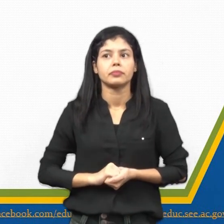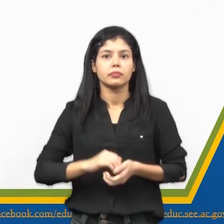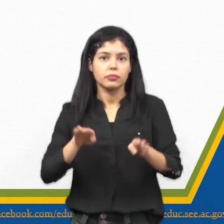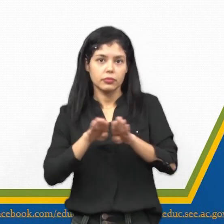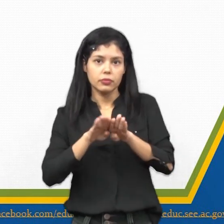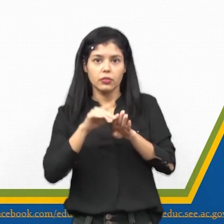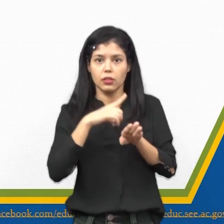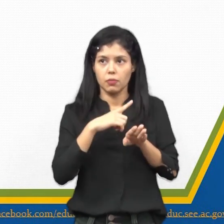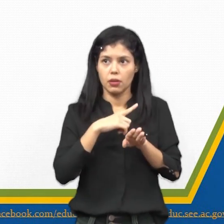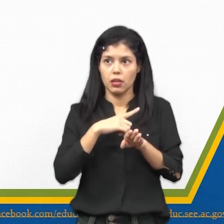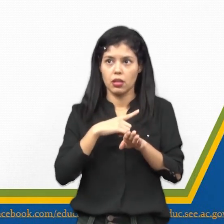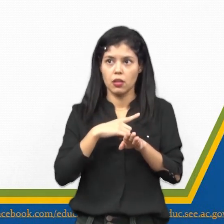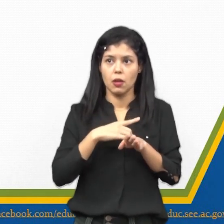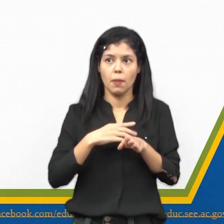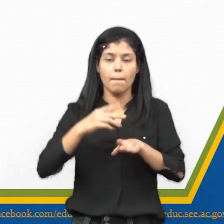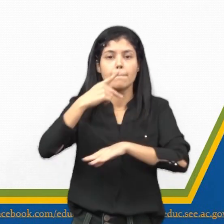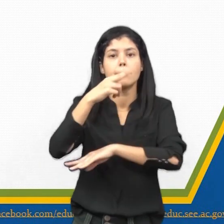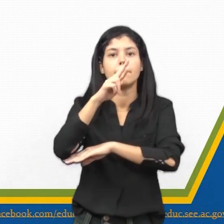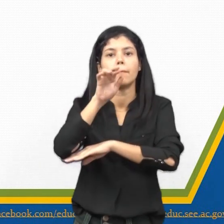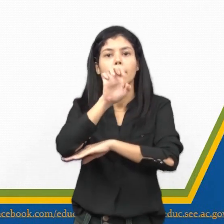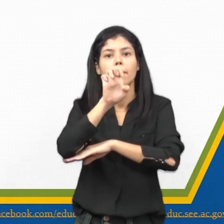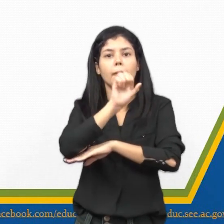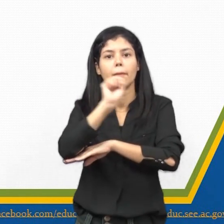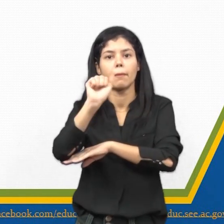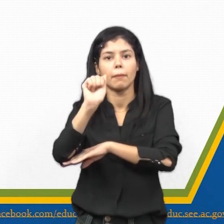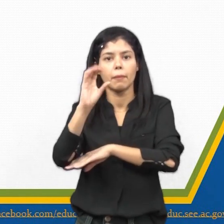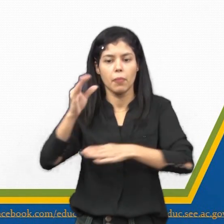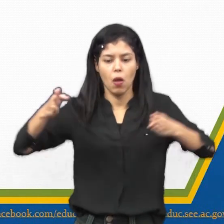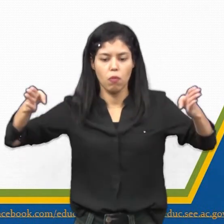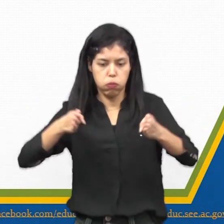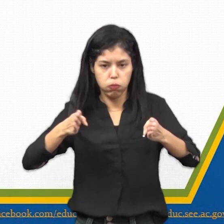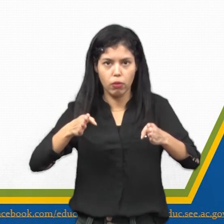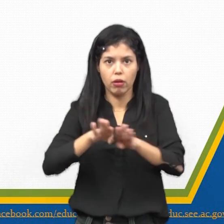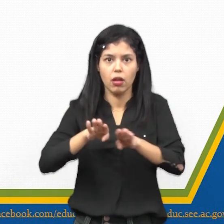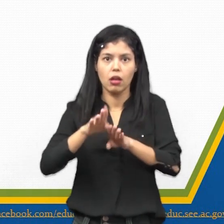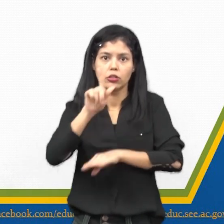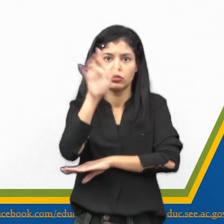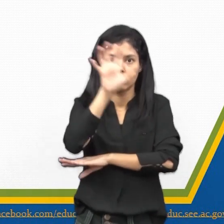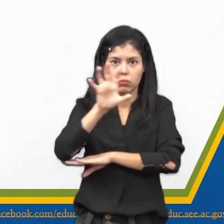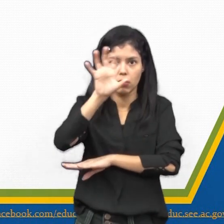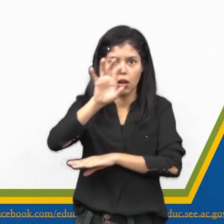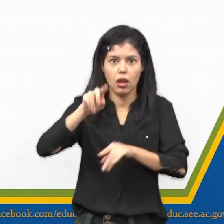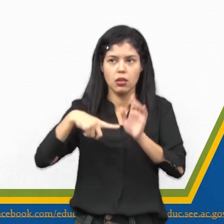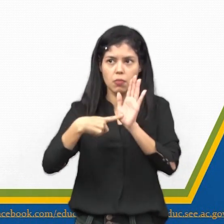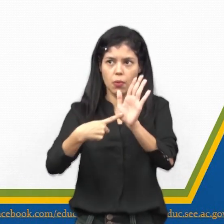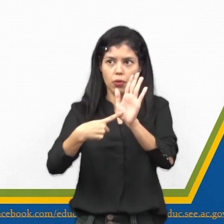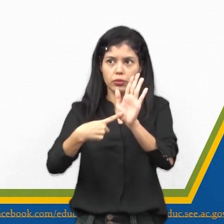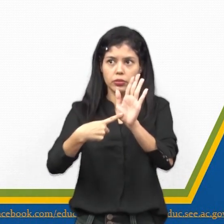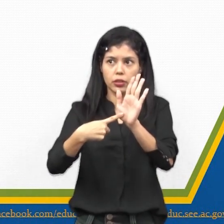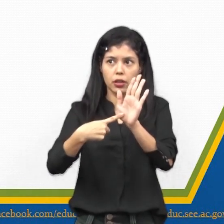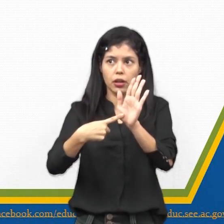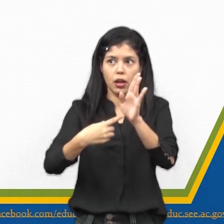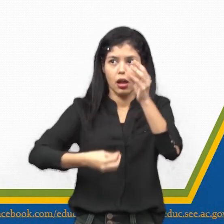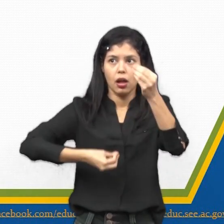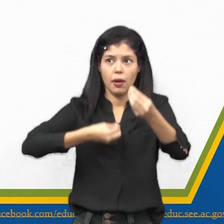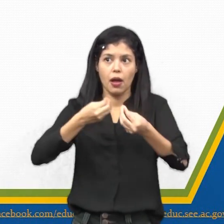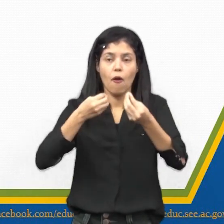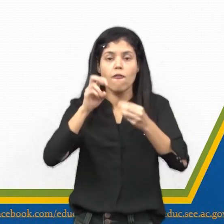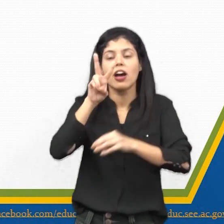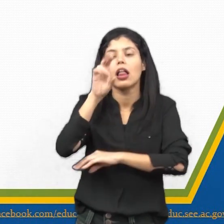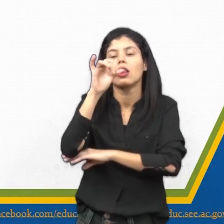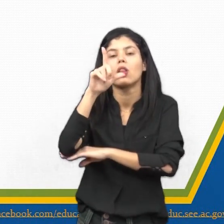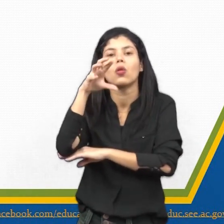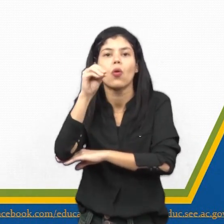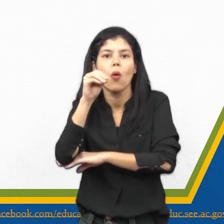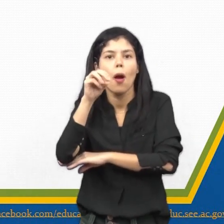Temos também a variável de estado pressão. A pressão de um gás está relacionada com o valor